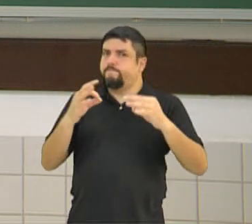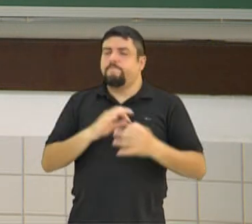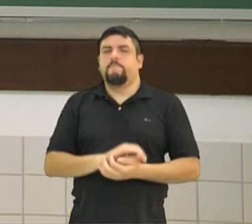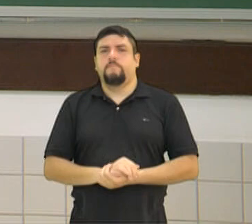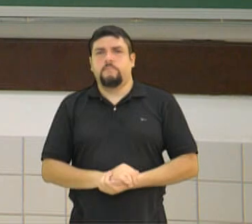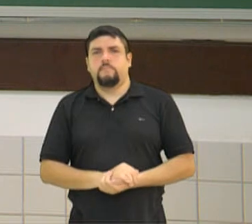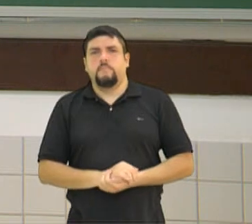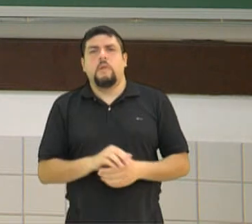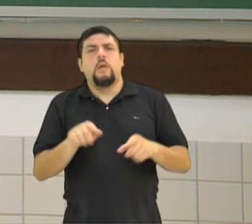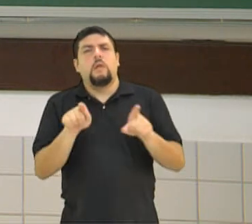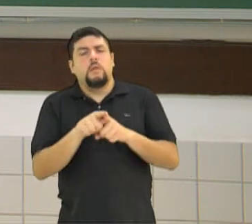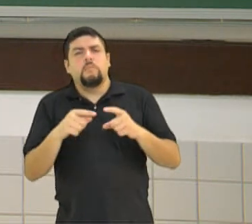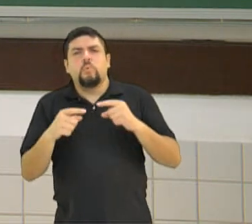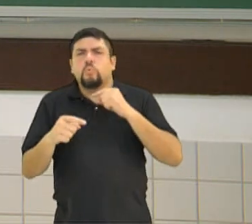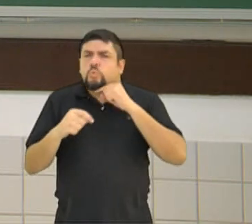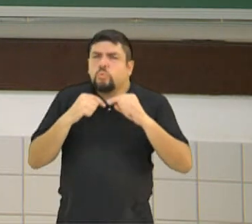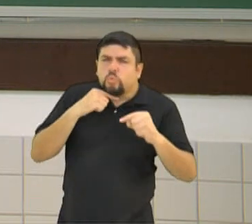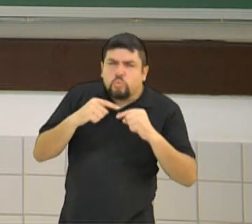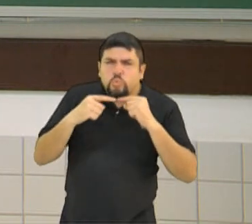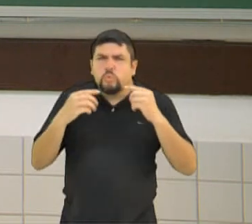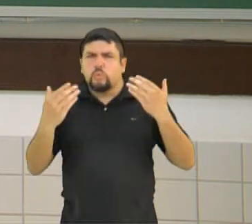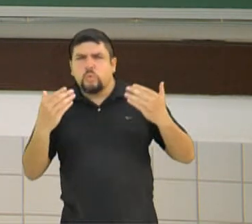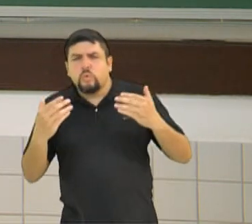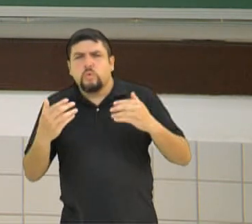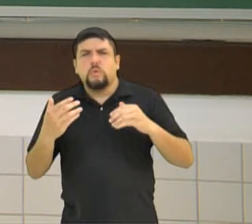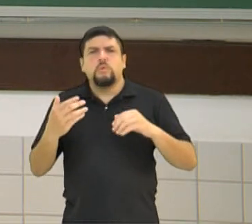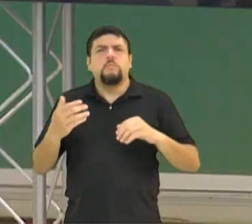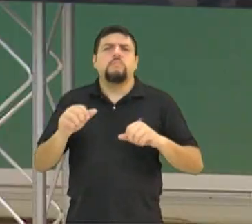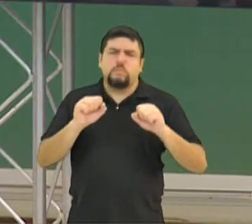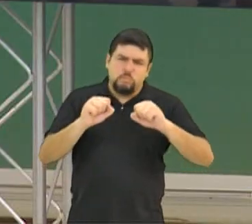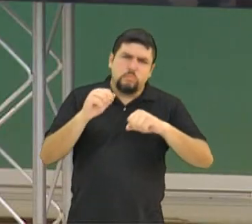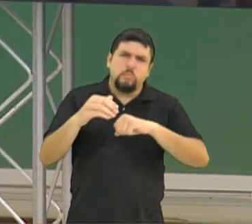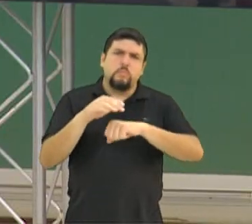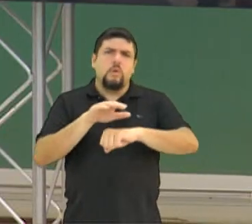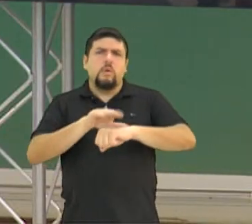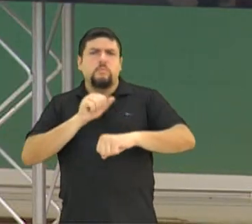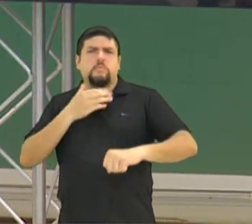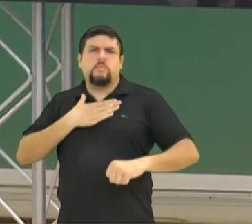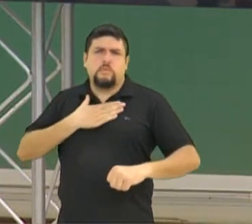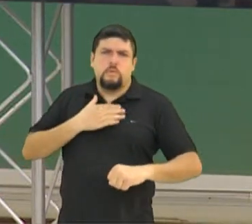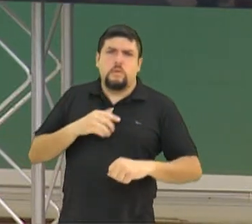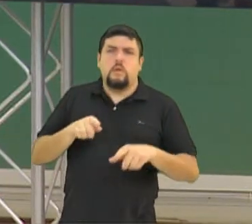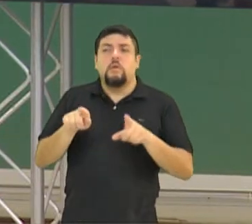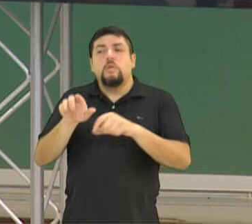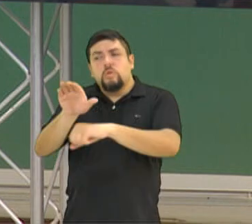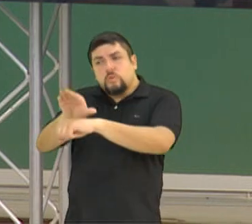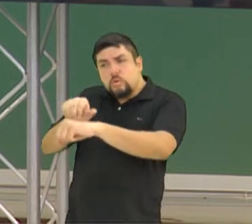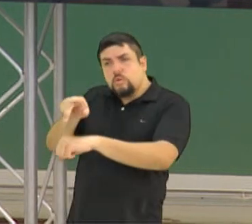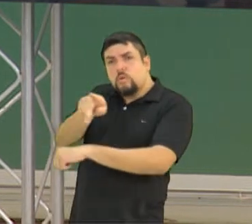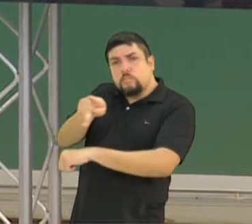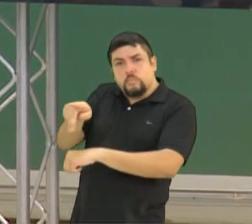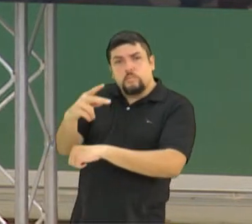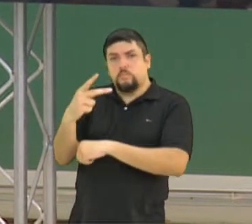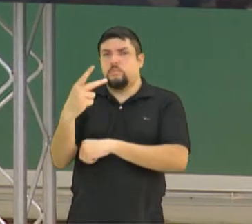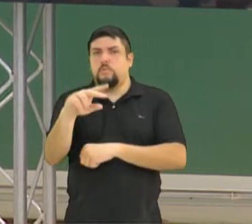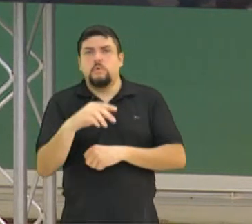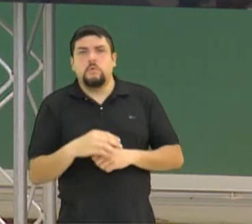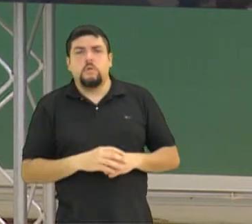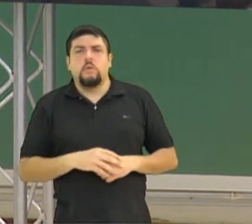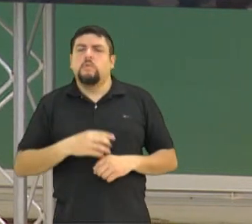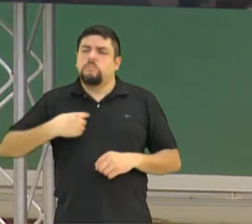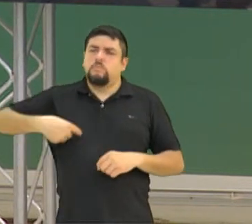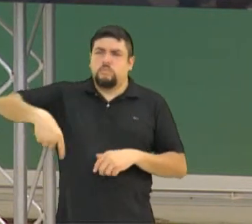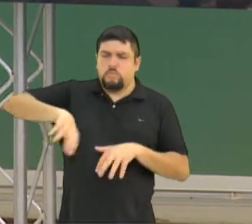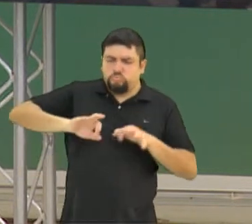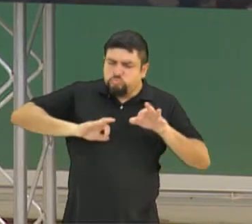galera, qualquer dúvida, me chama o professor de vocês, tá bom? Lembre que estamos aqui para servi-los, estamos aqui para ajudá-los